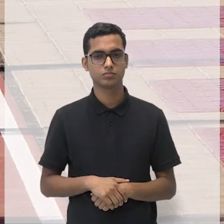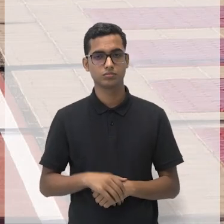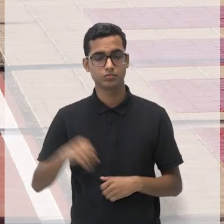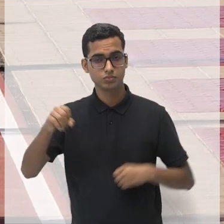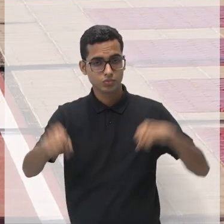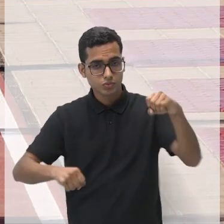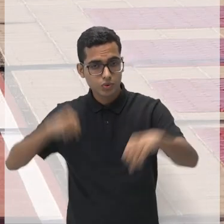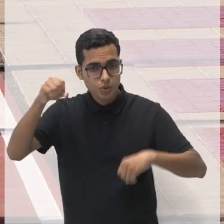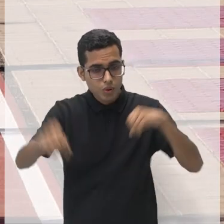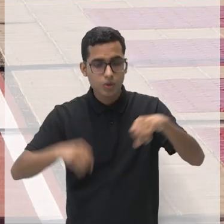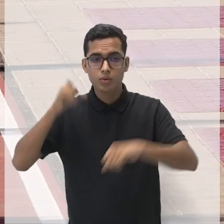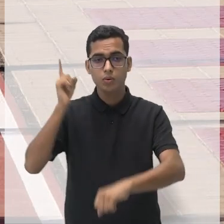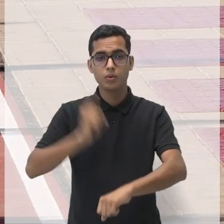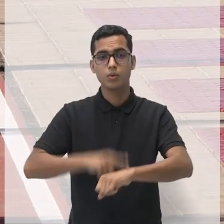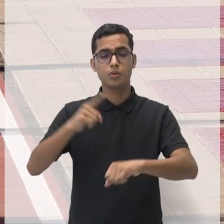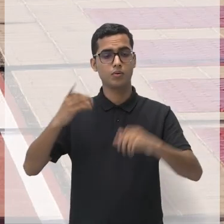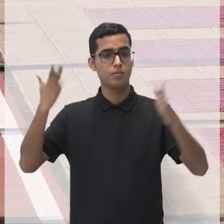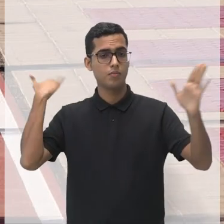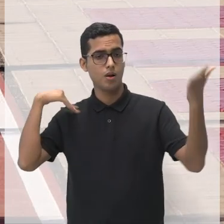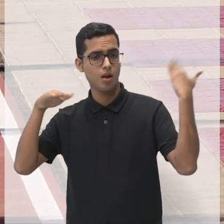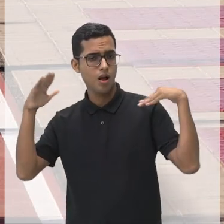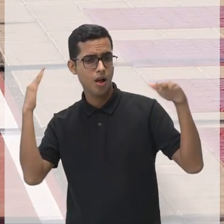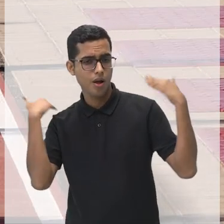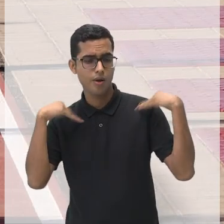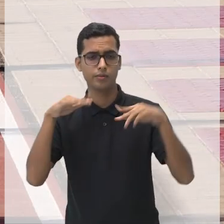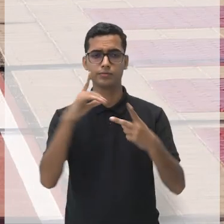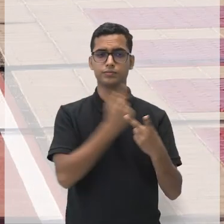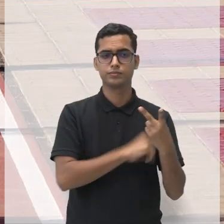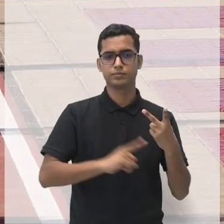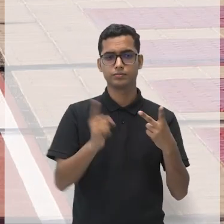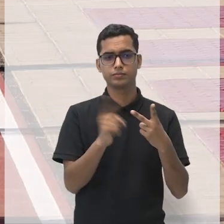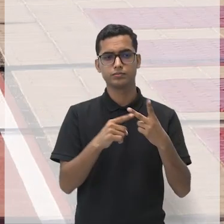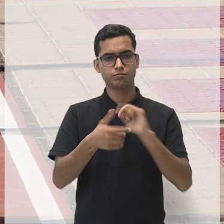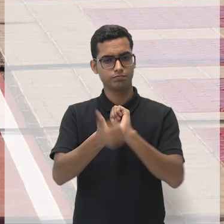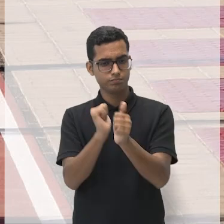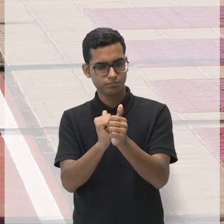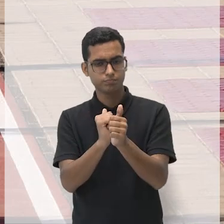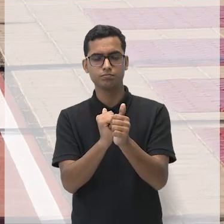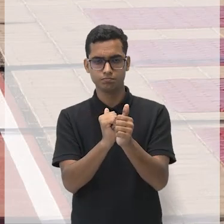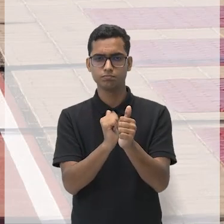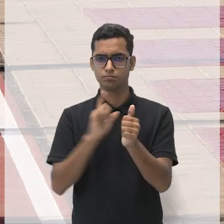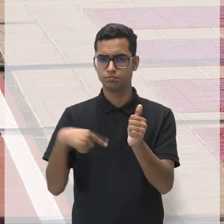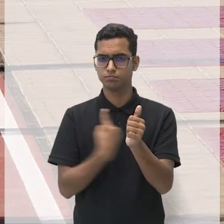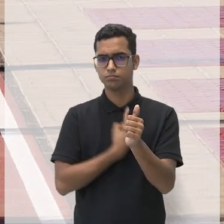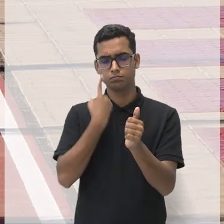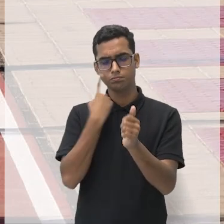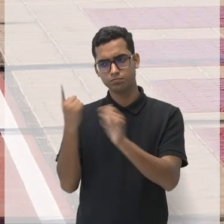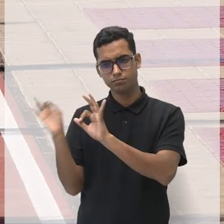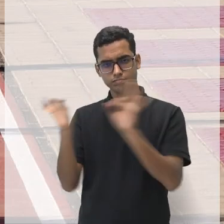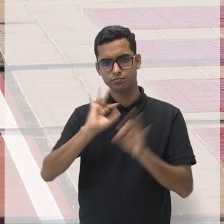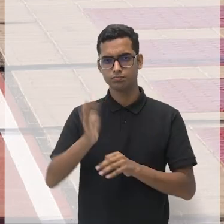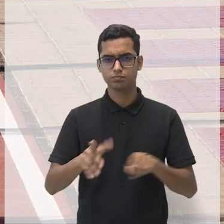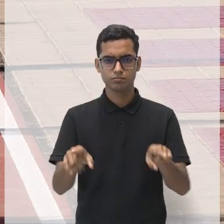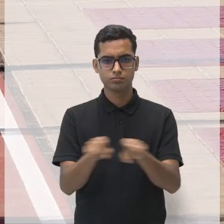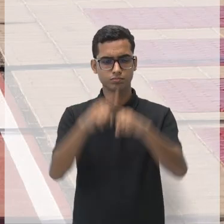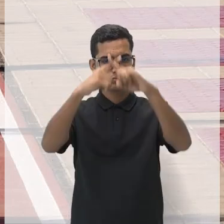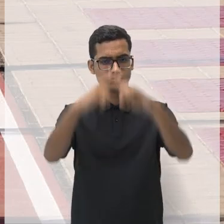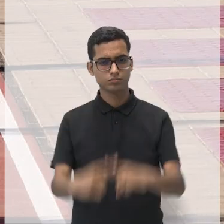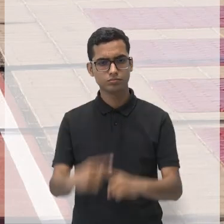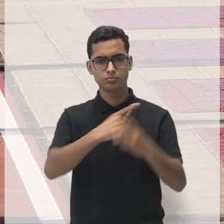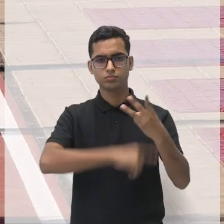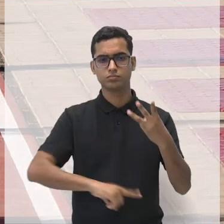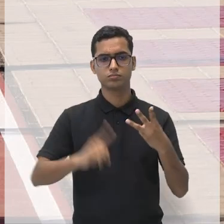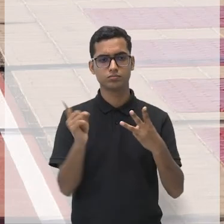usar a bike ali no momento de lazer, no esporte, como a gente acompanha aí as